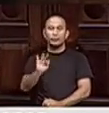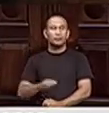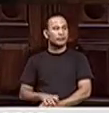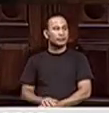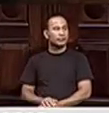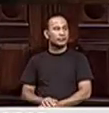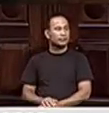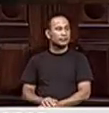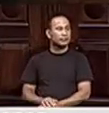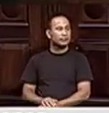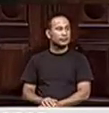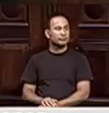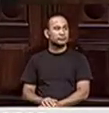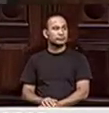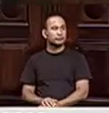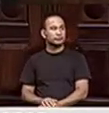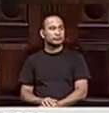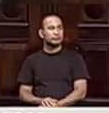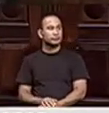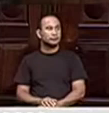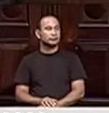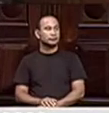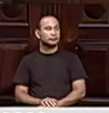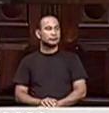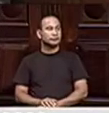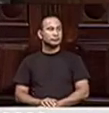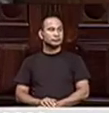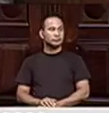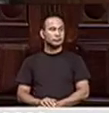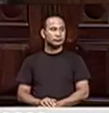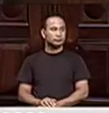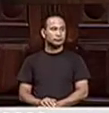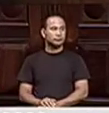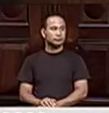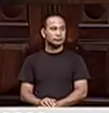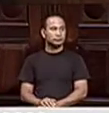para concluir com o projeto da deputada Lucinha.